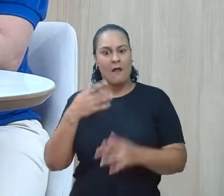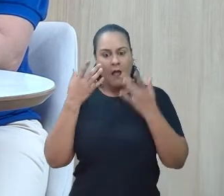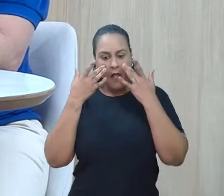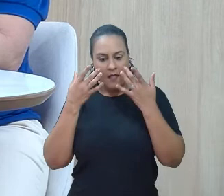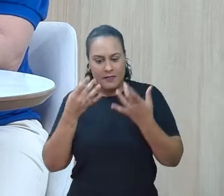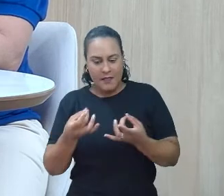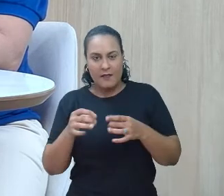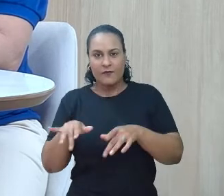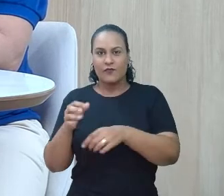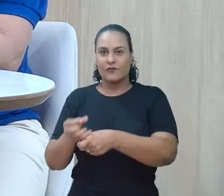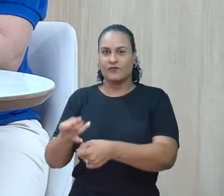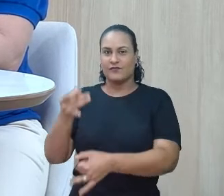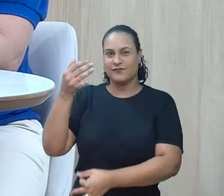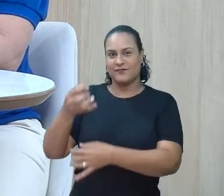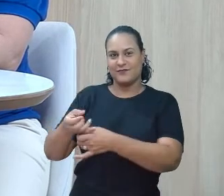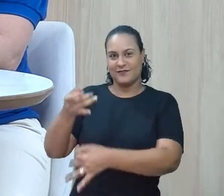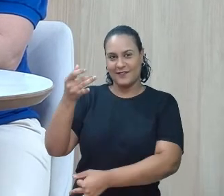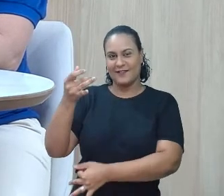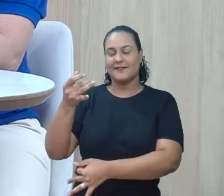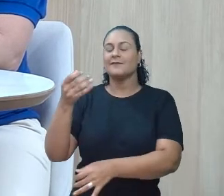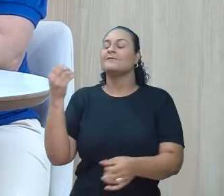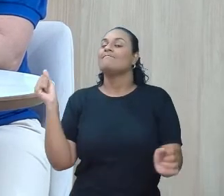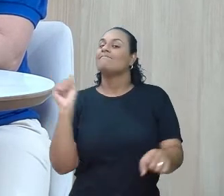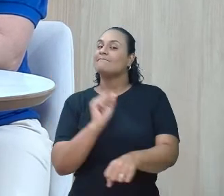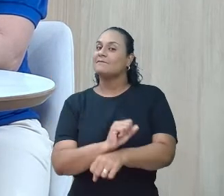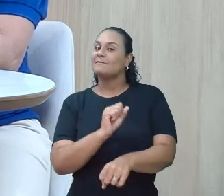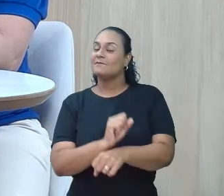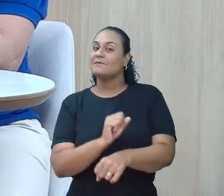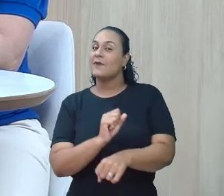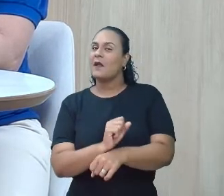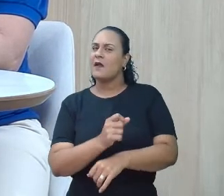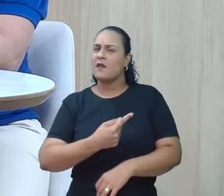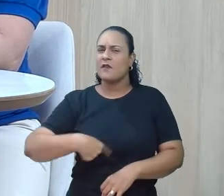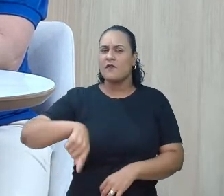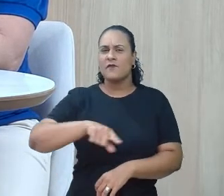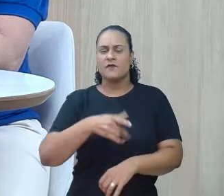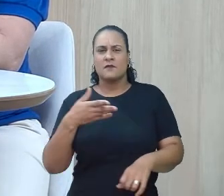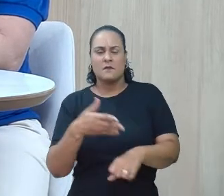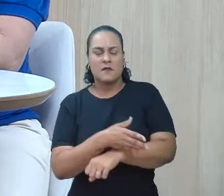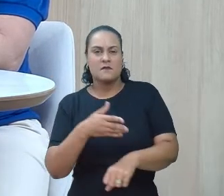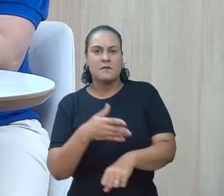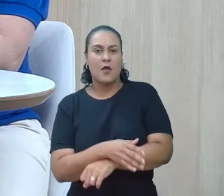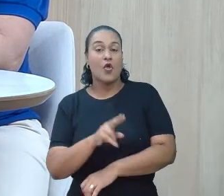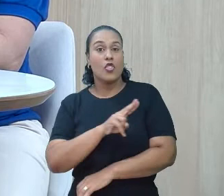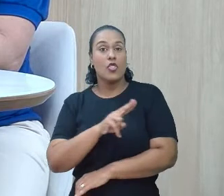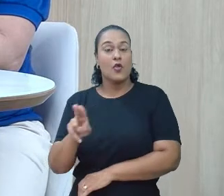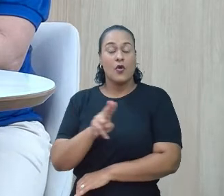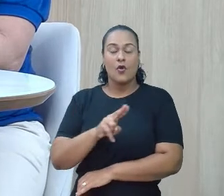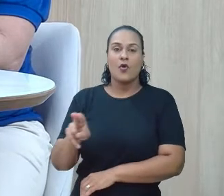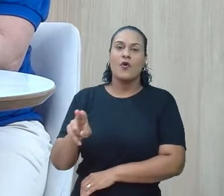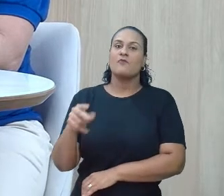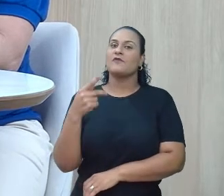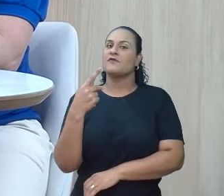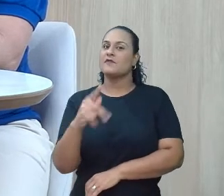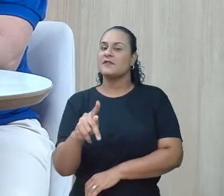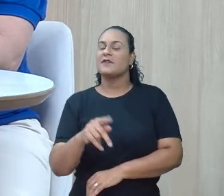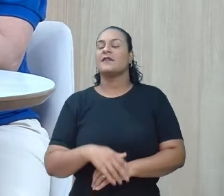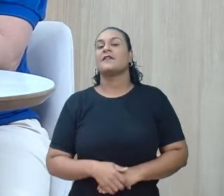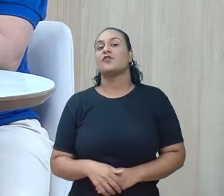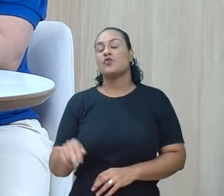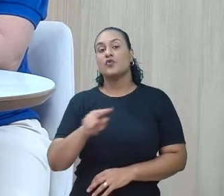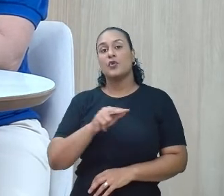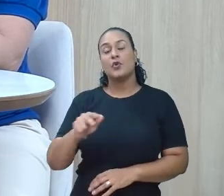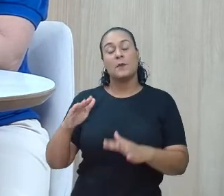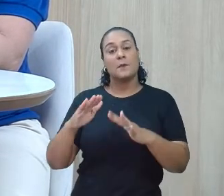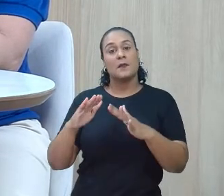tá? Conectada para ver aqui o nome da escola, o nome de vocês, o nome da professora de vocês, para a